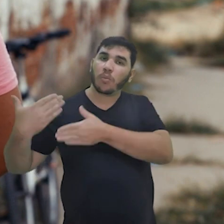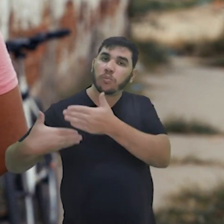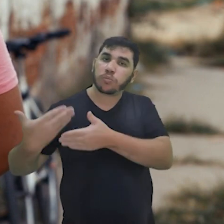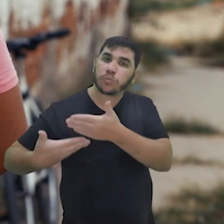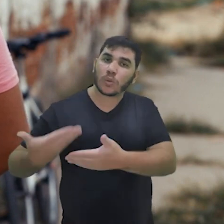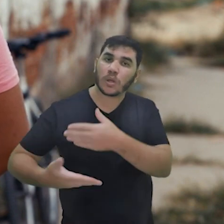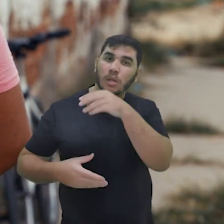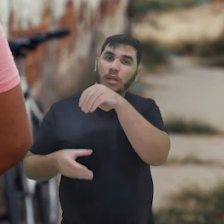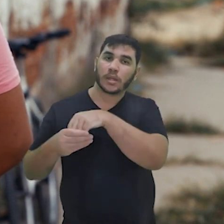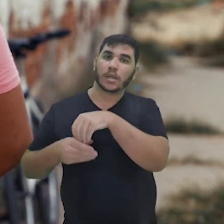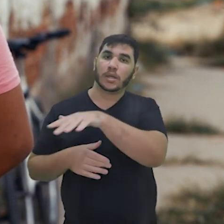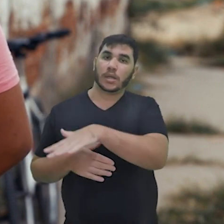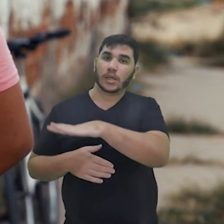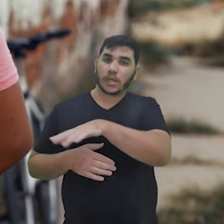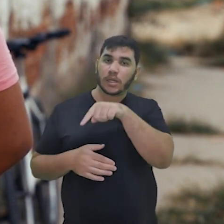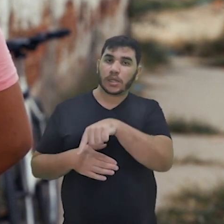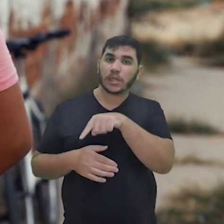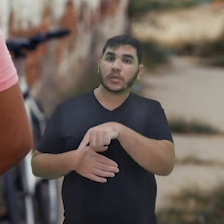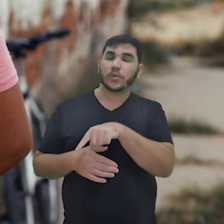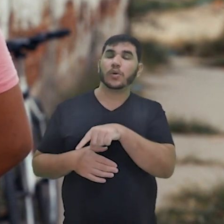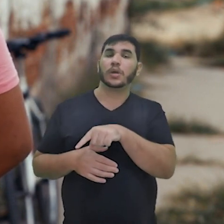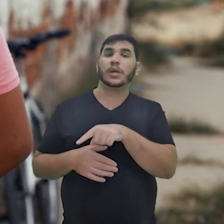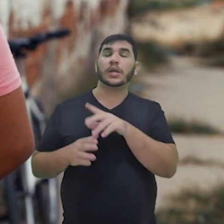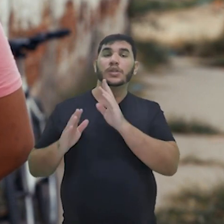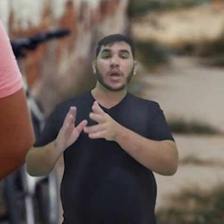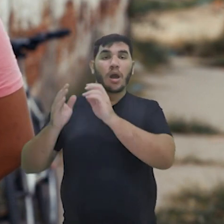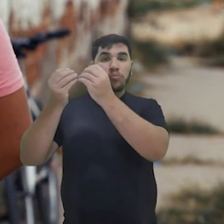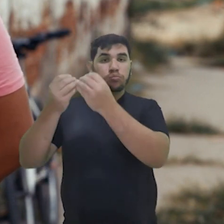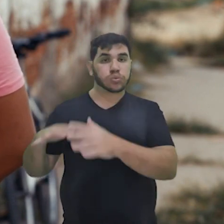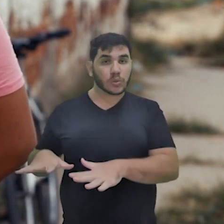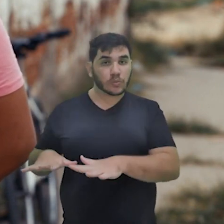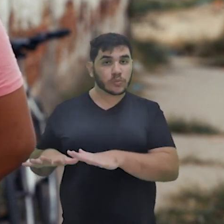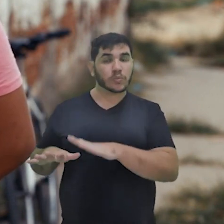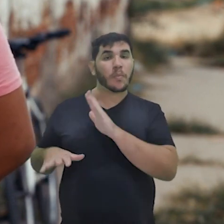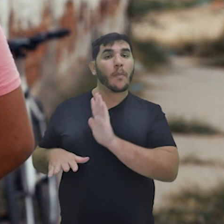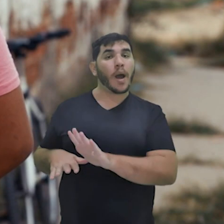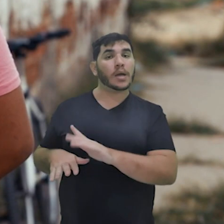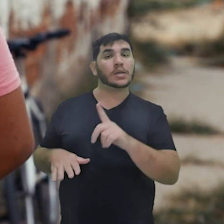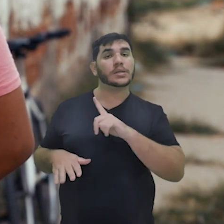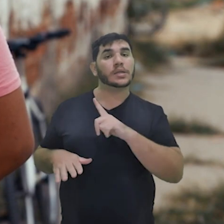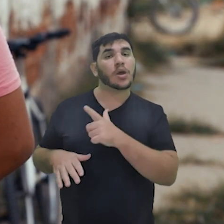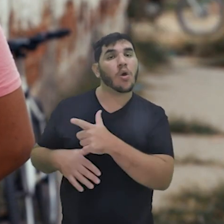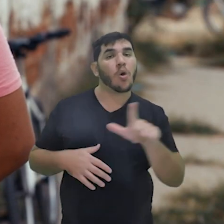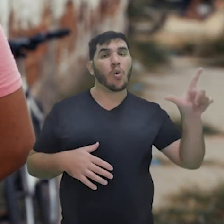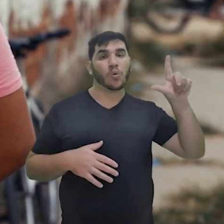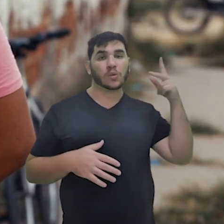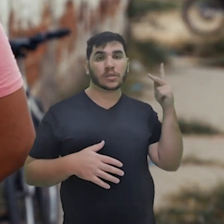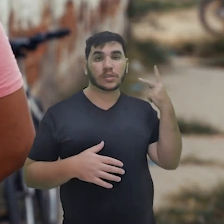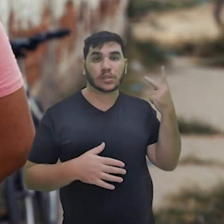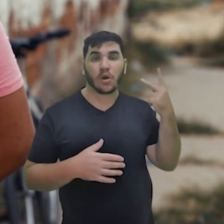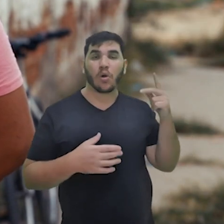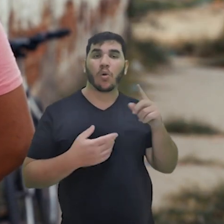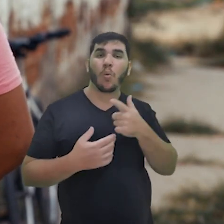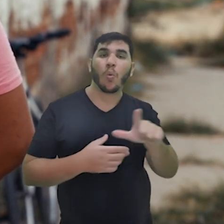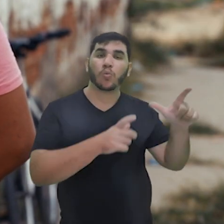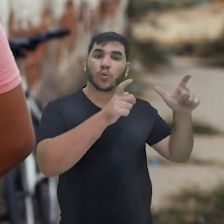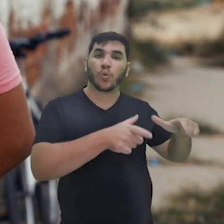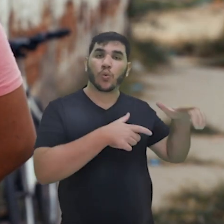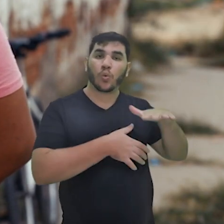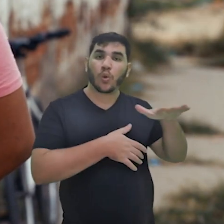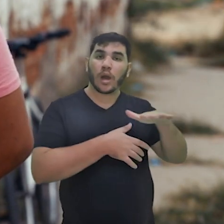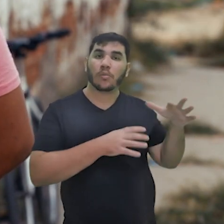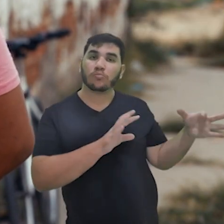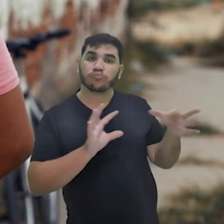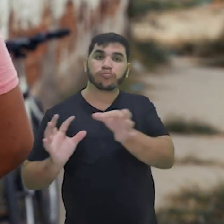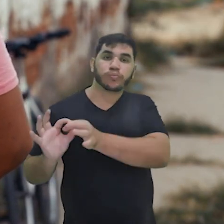dentro, que aqui entrou em ruína, mas a gente começou uma outra história, um outro lugar, lógico que